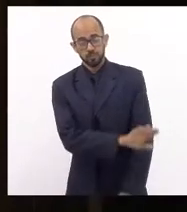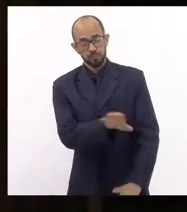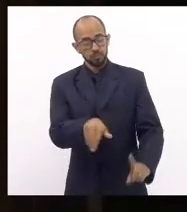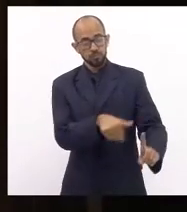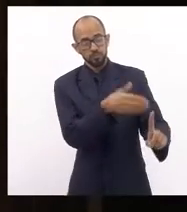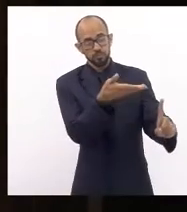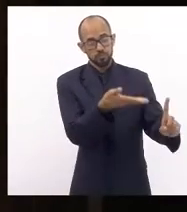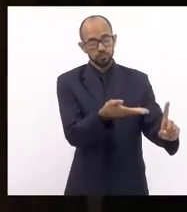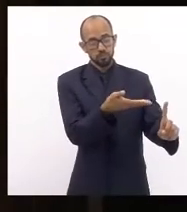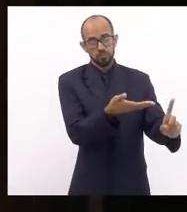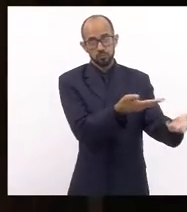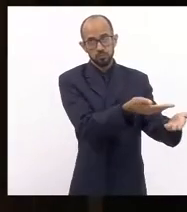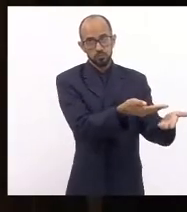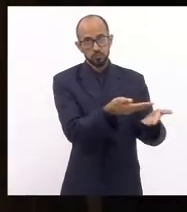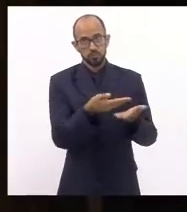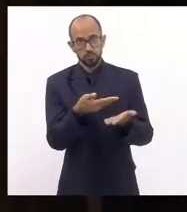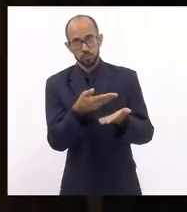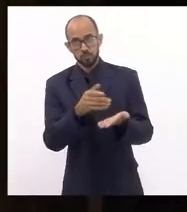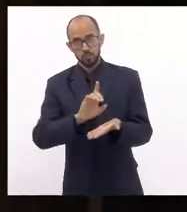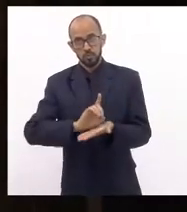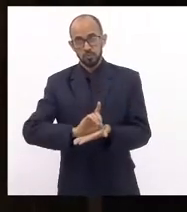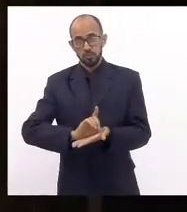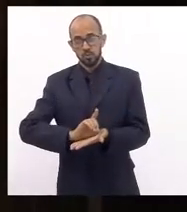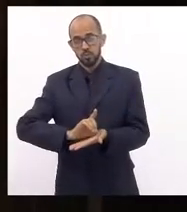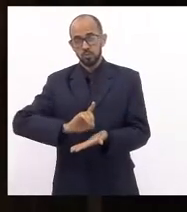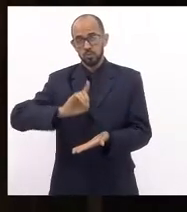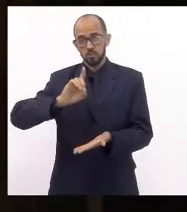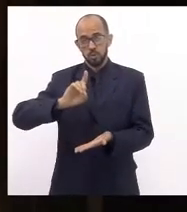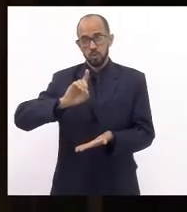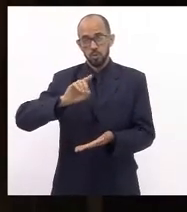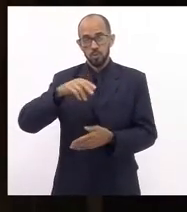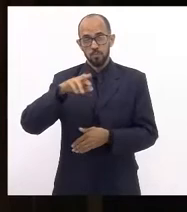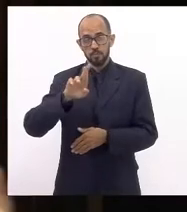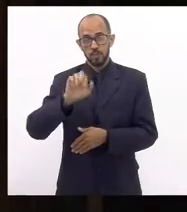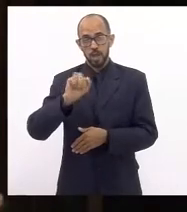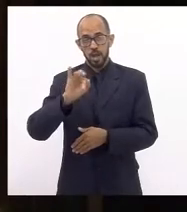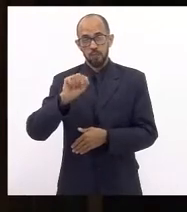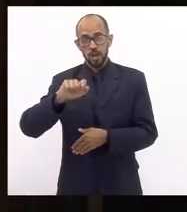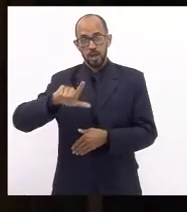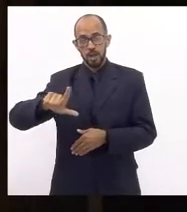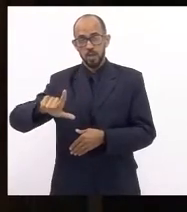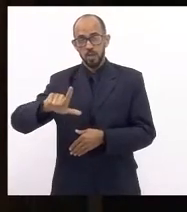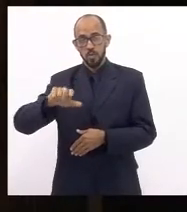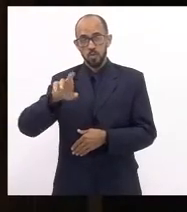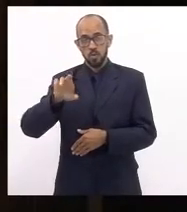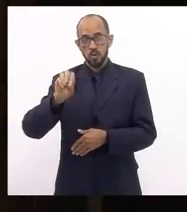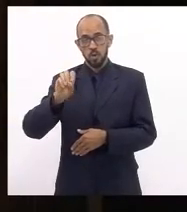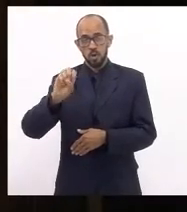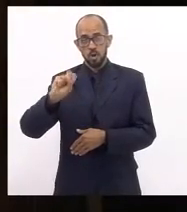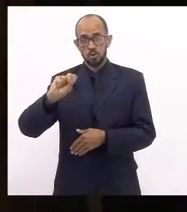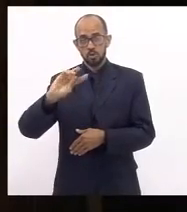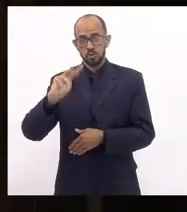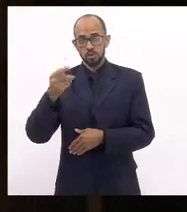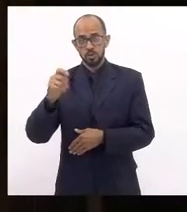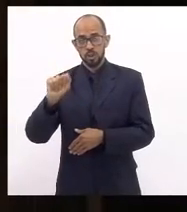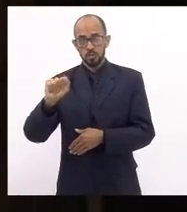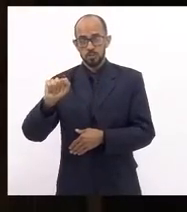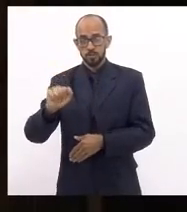Tenho a honra de chamar o excelentíssimo doutor Rafael Rocha Ramon.